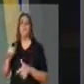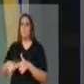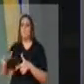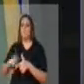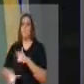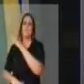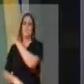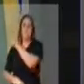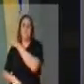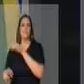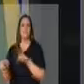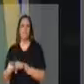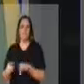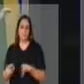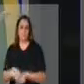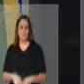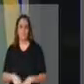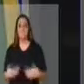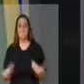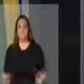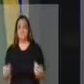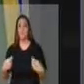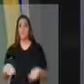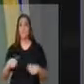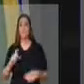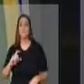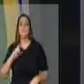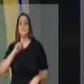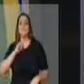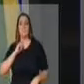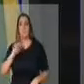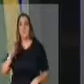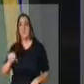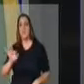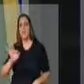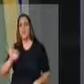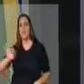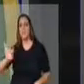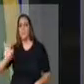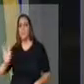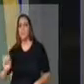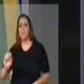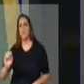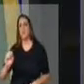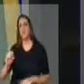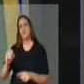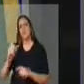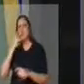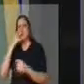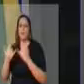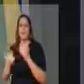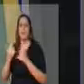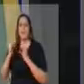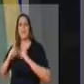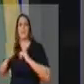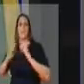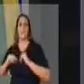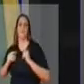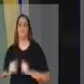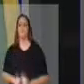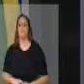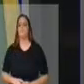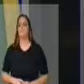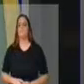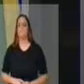pulmonares também. Então, é sempre indicado o uso desse filtro para estar fazendo então, essa limpeza no ar que vai entrar nos pulmões.